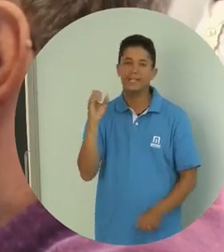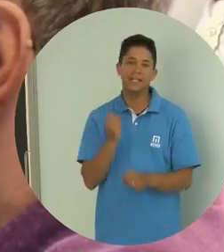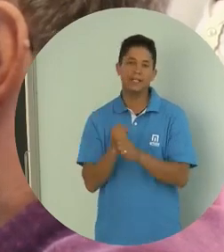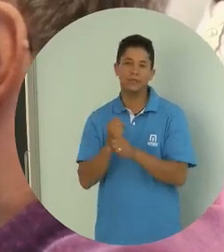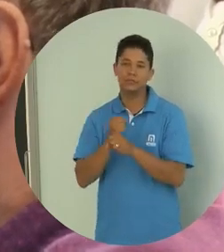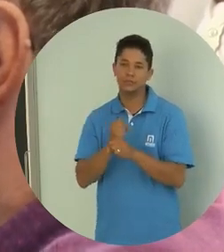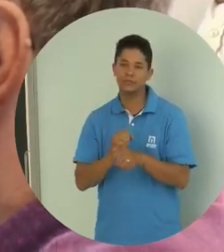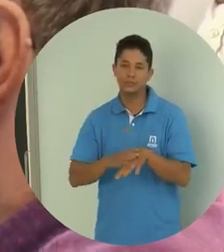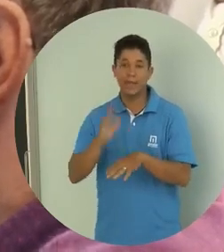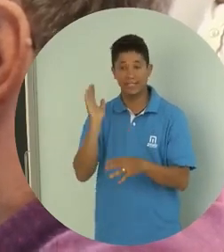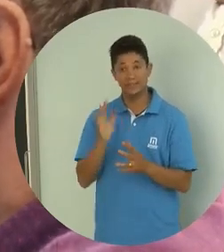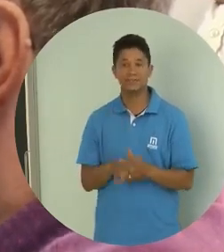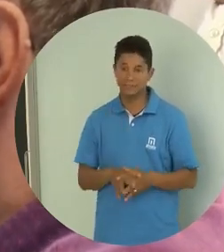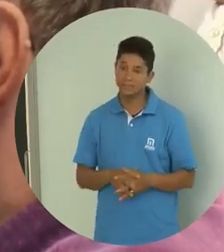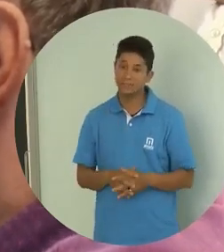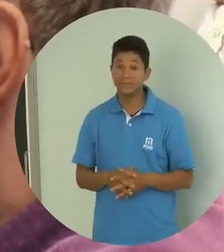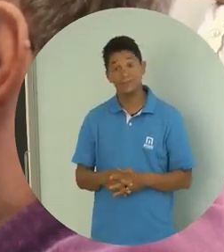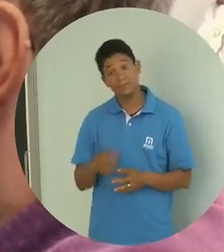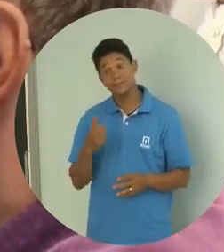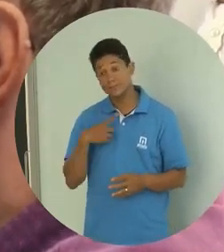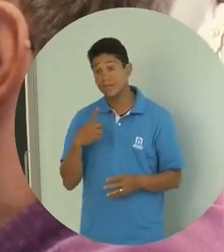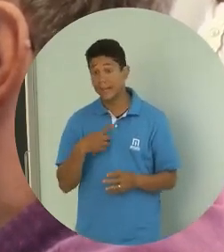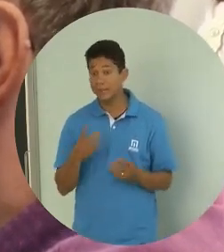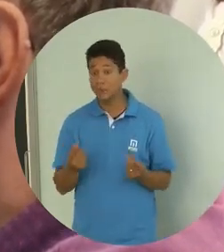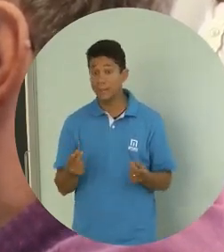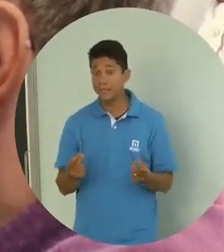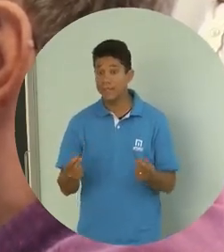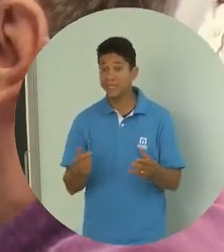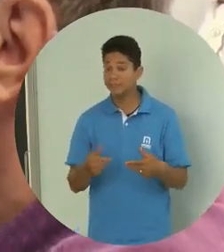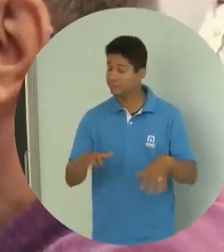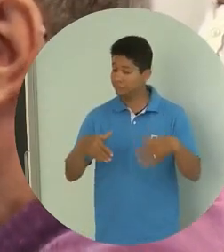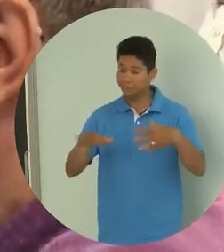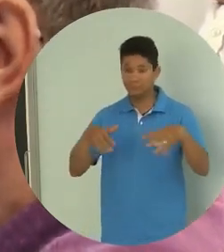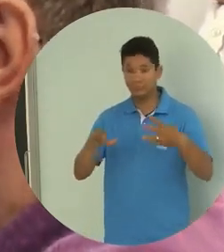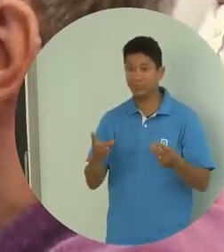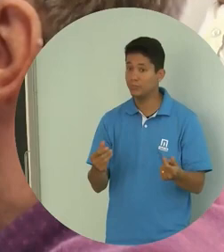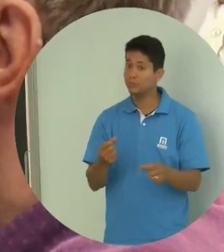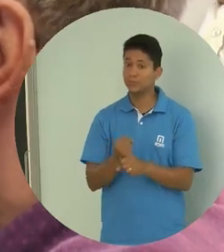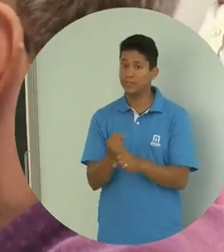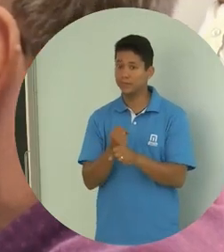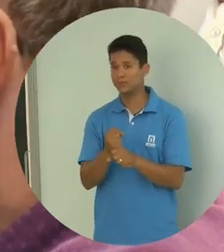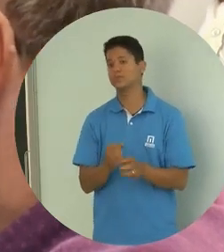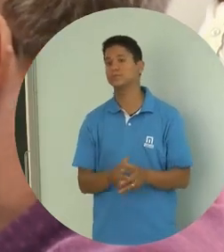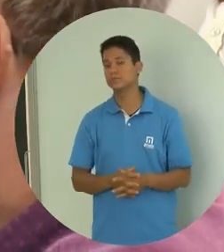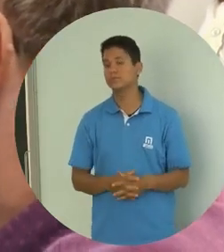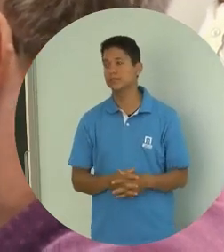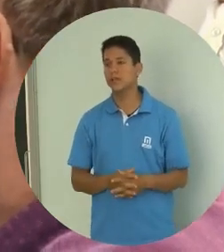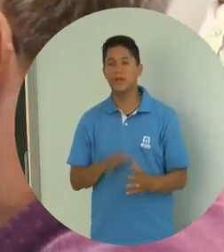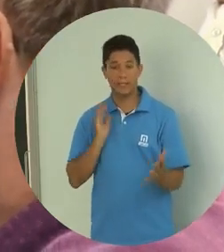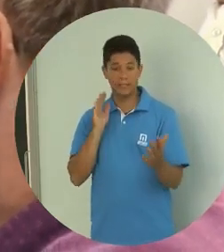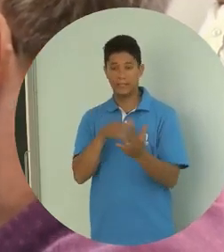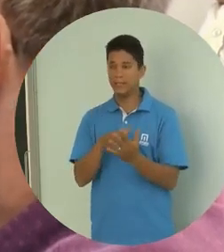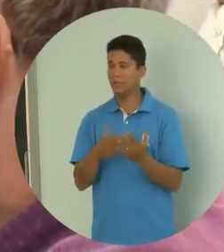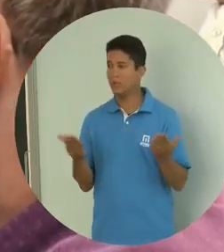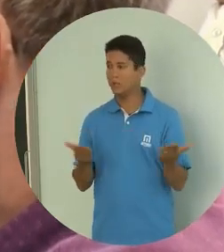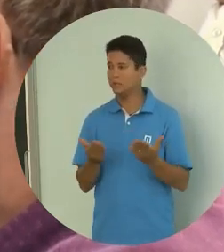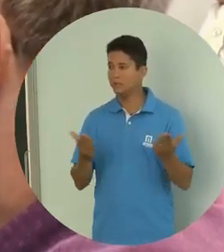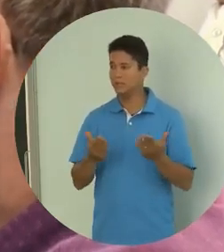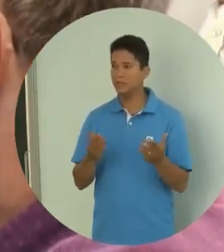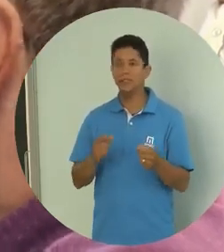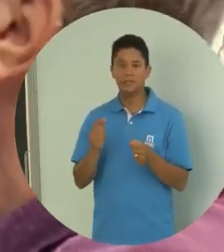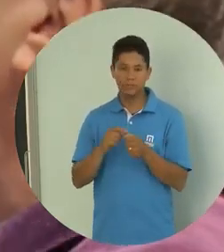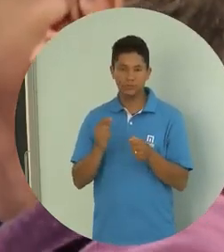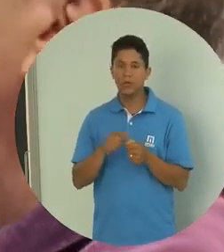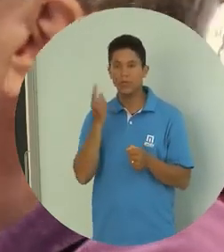existe uma durabilidade acima disso. Então, até hoje estão funcionando essas fissuras injetadas